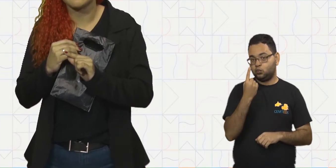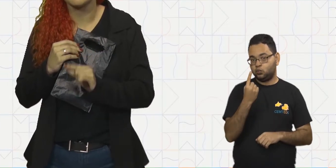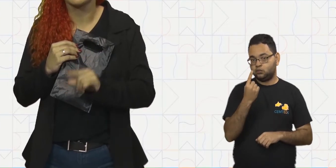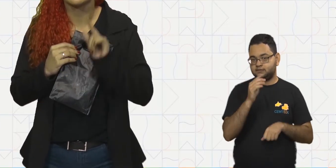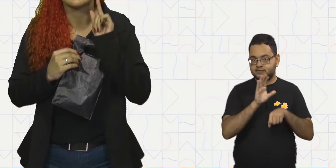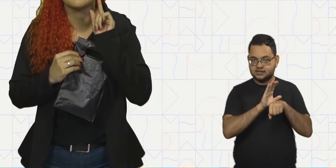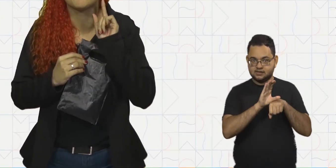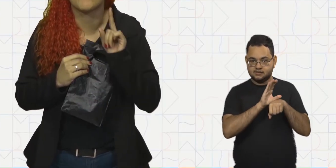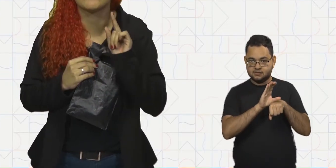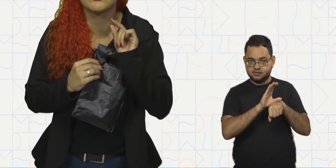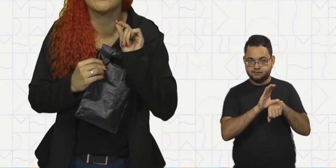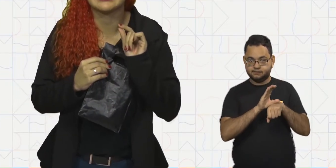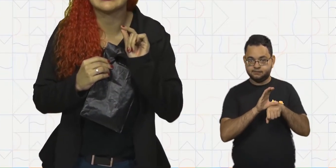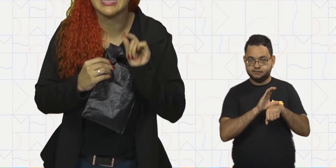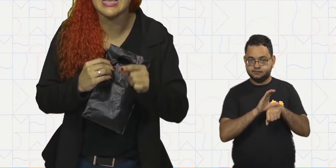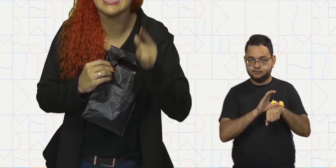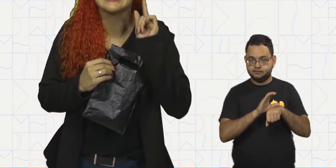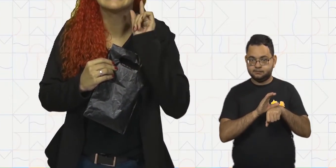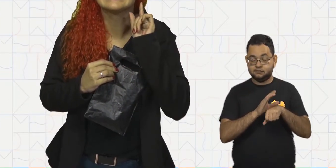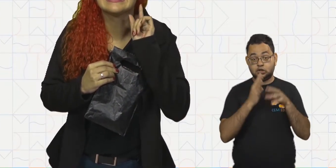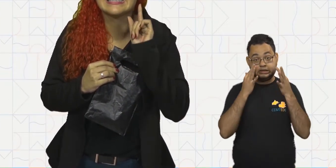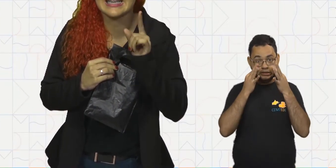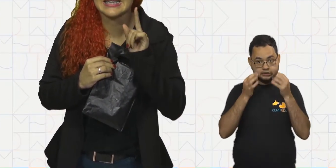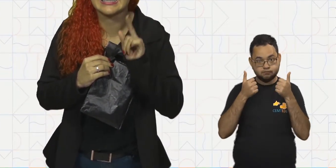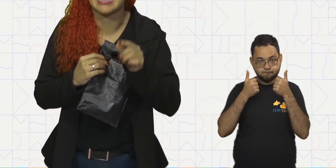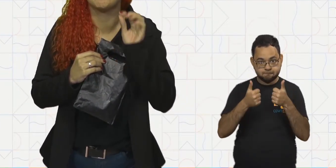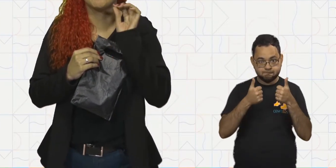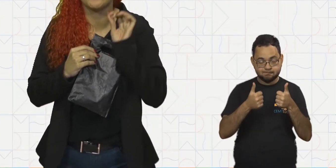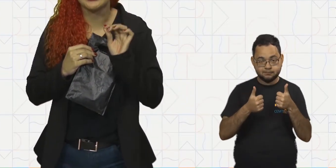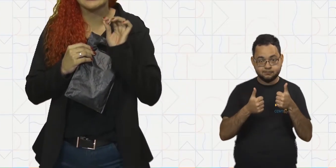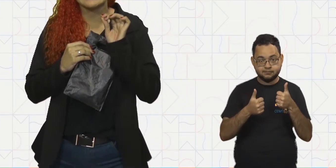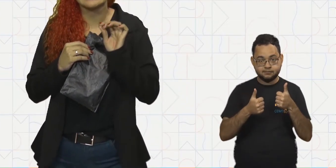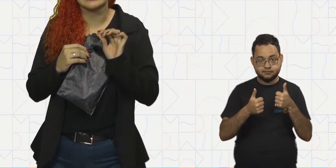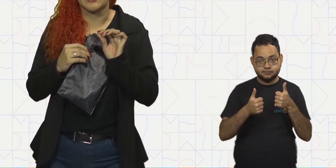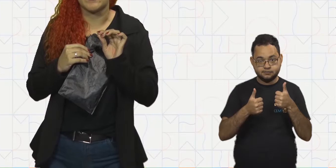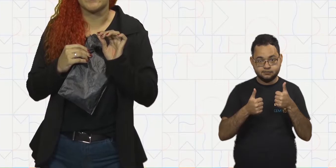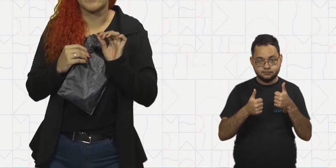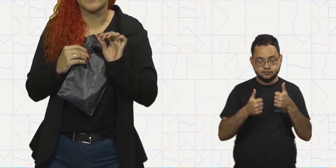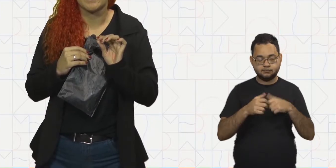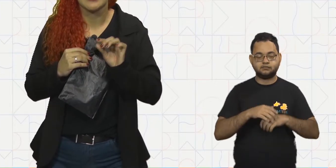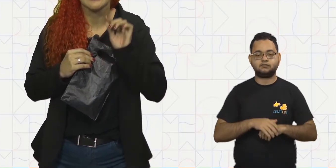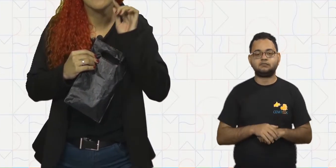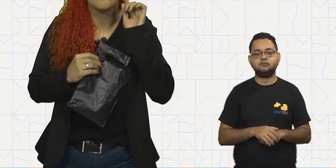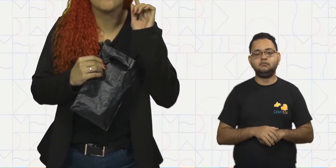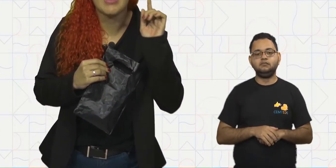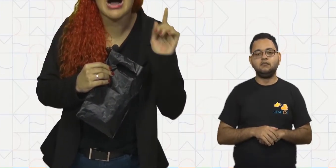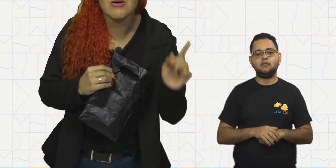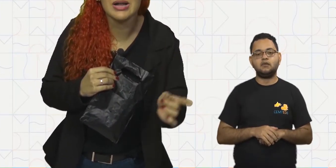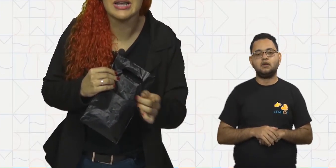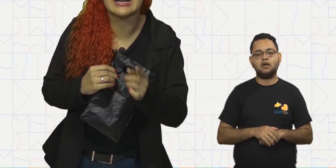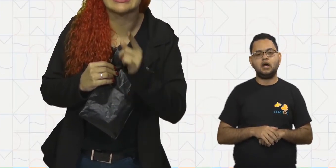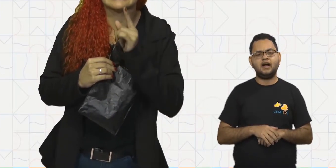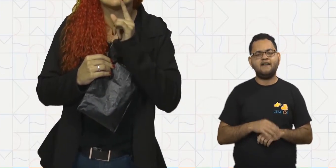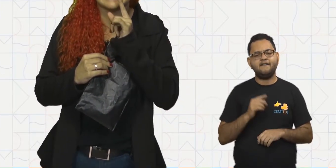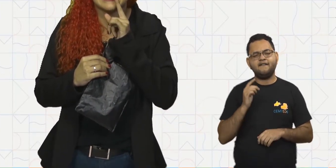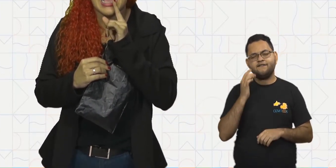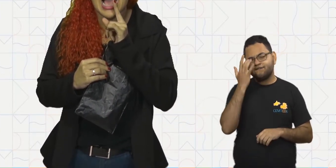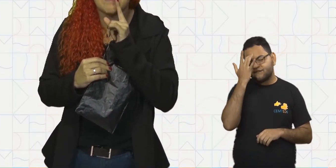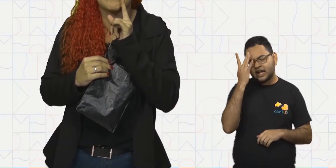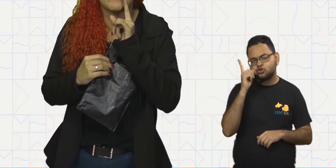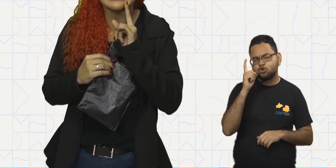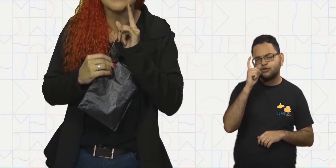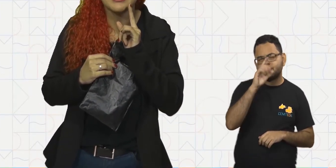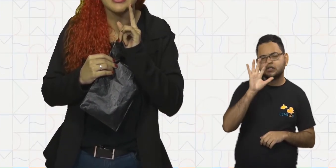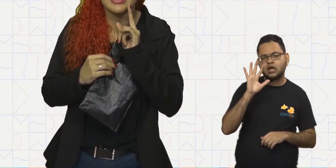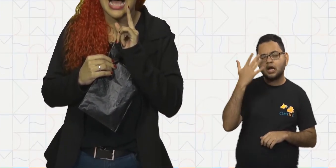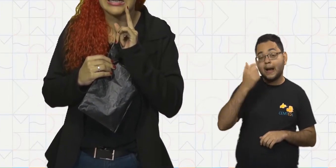ser vermelho e o outro vai ser cinza muita atenção Qual crianças